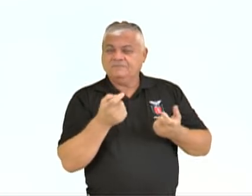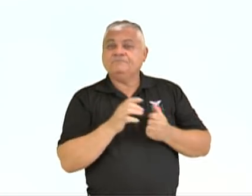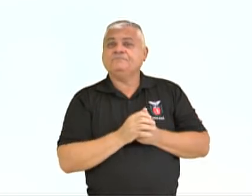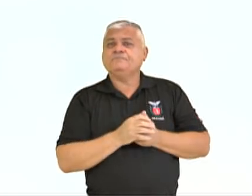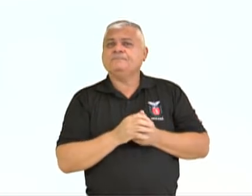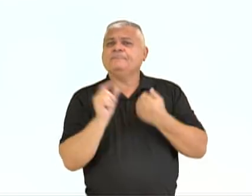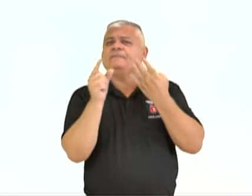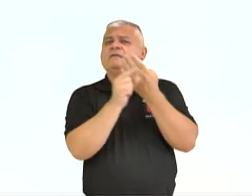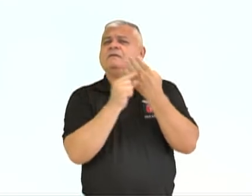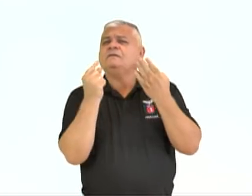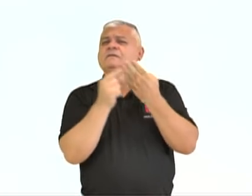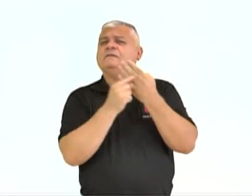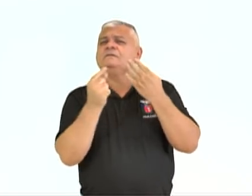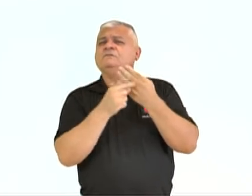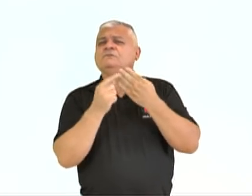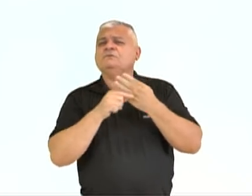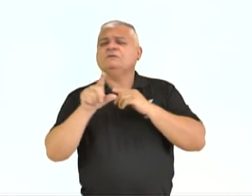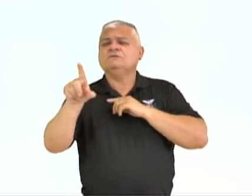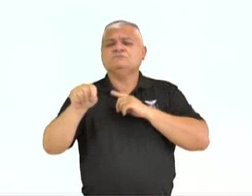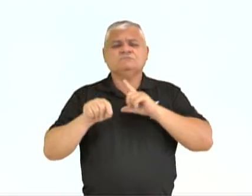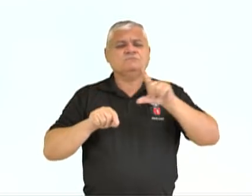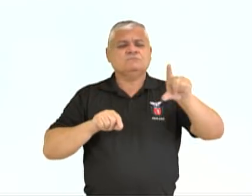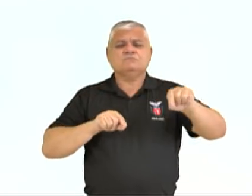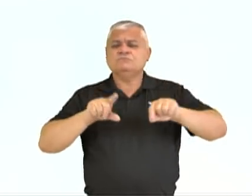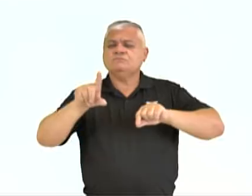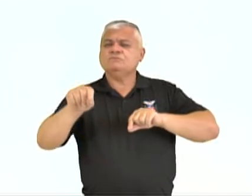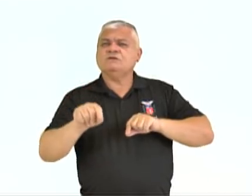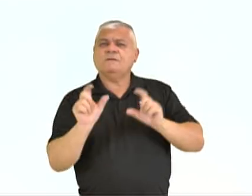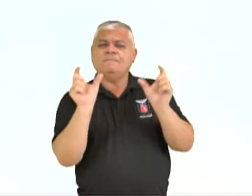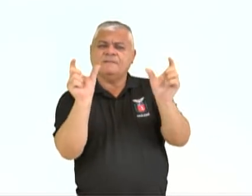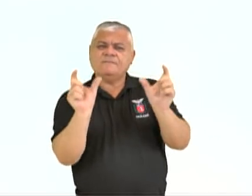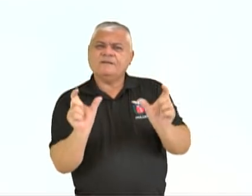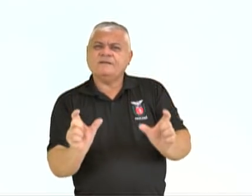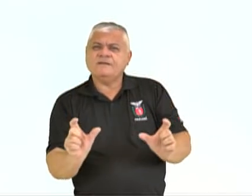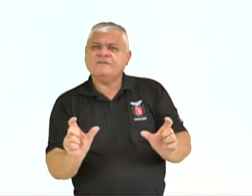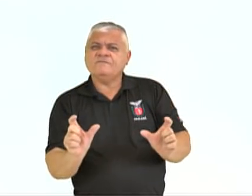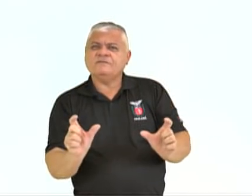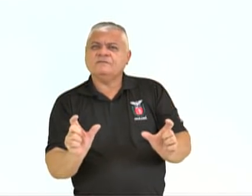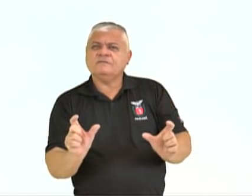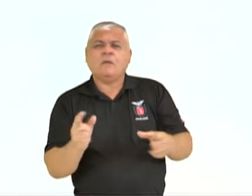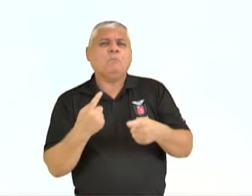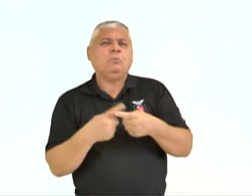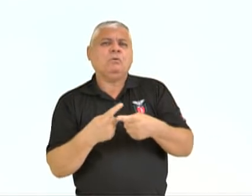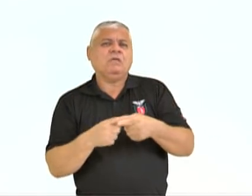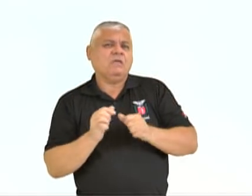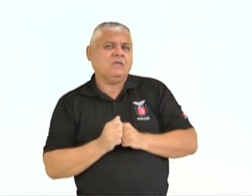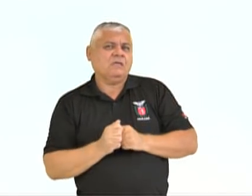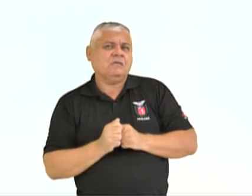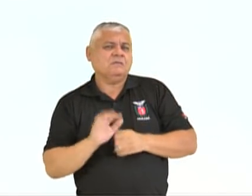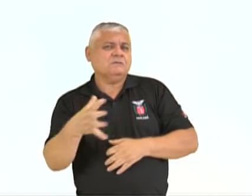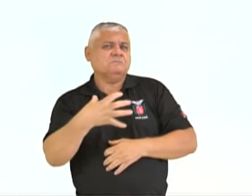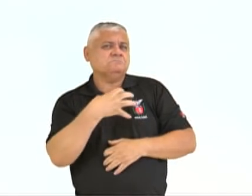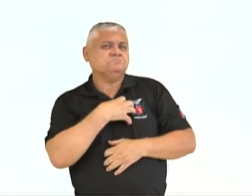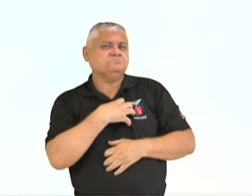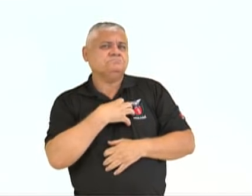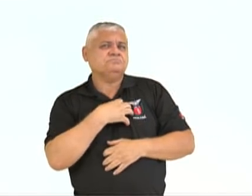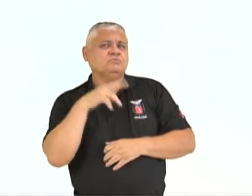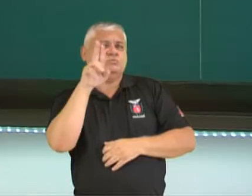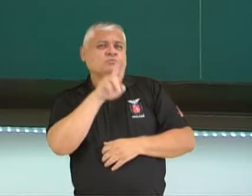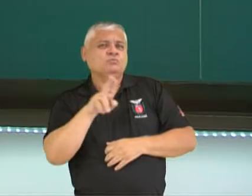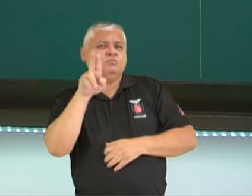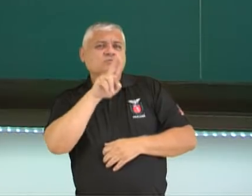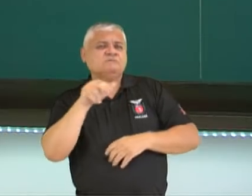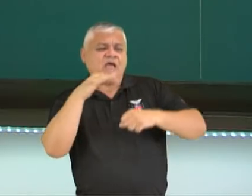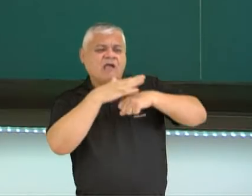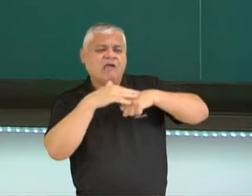autora do poema escolheu esse modo de descrição? Qual é o efeito de sentido ao usar o diminutivo